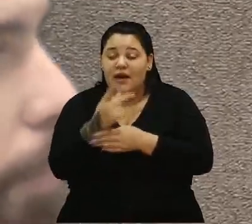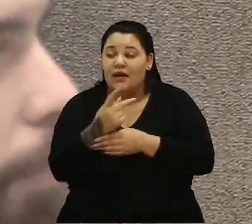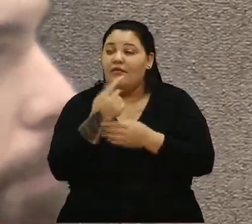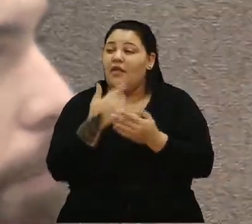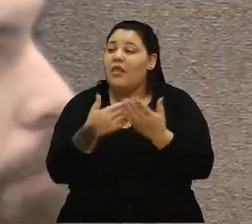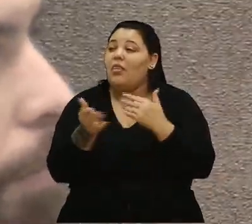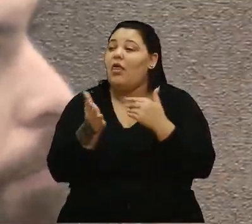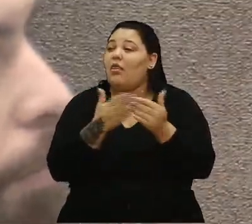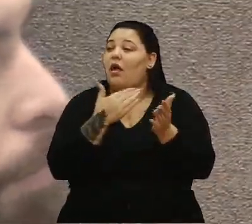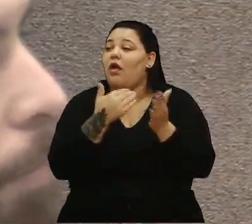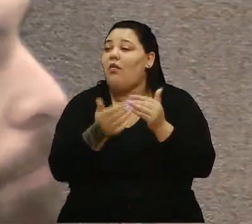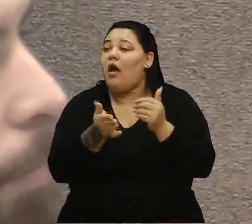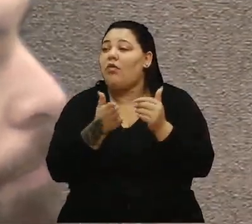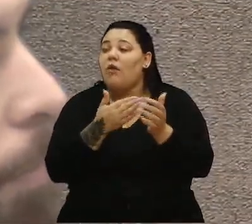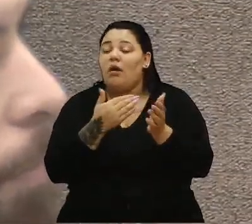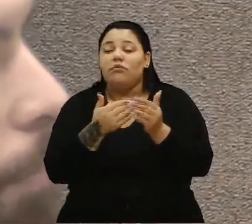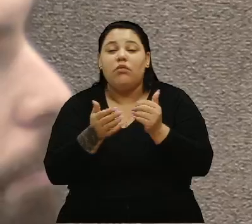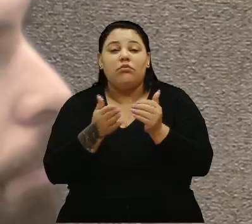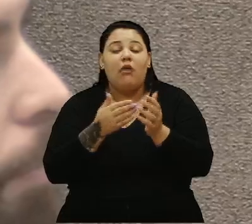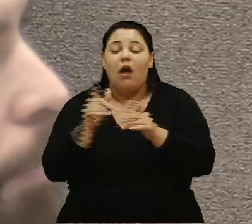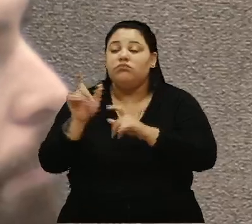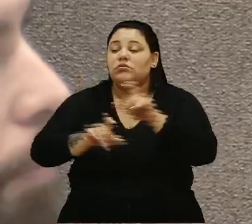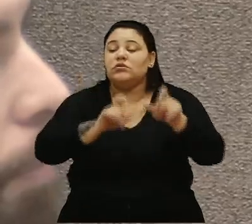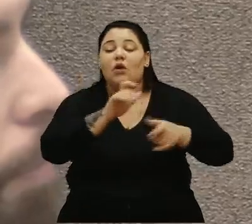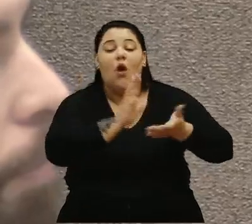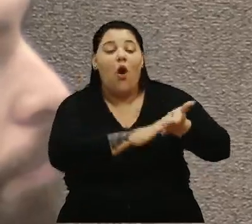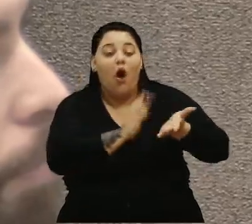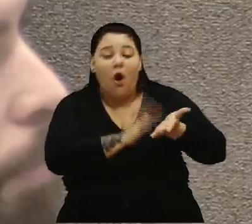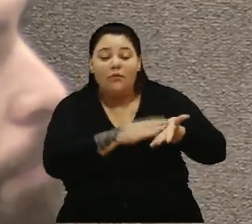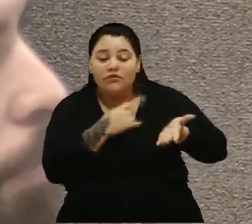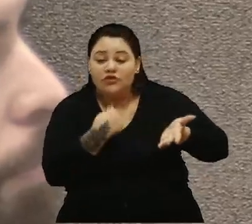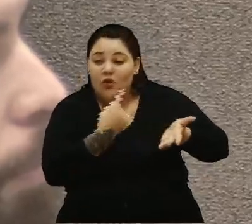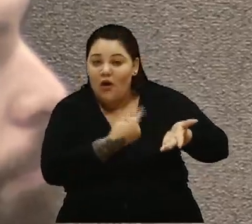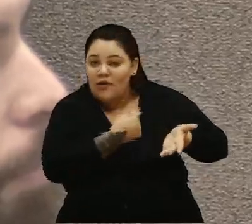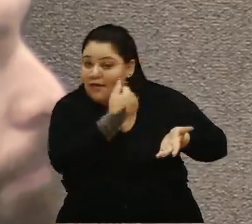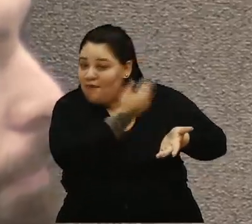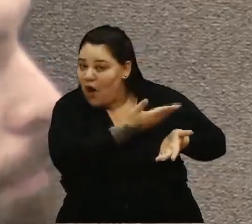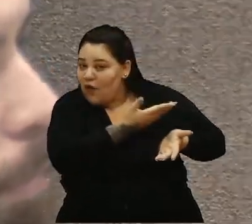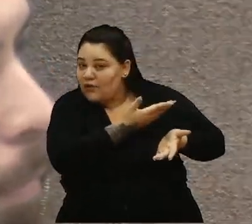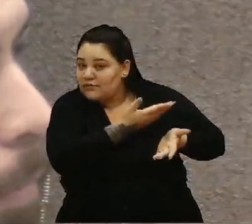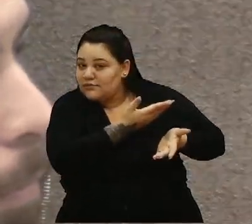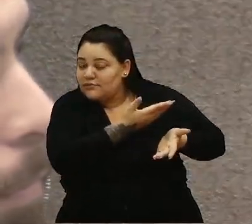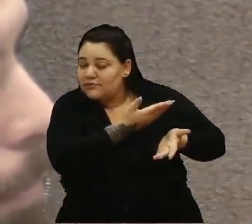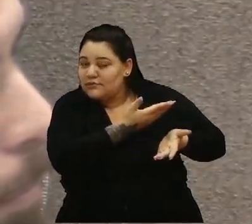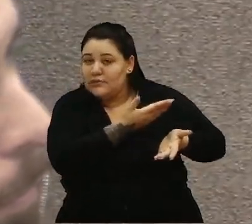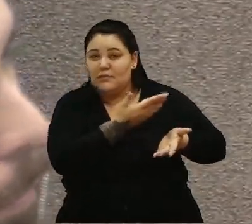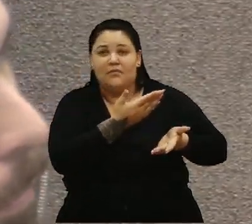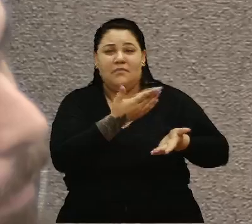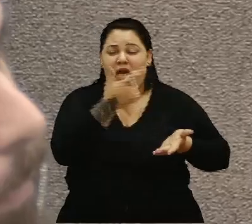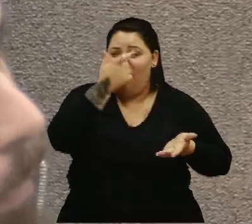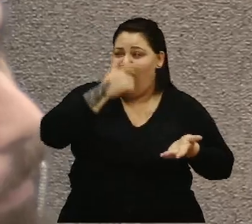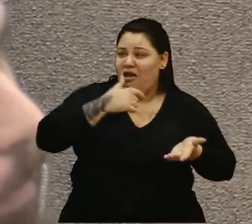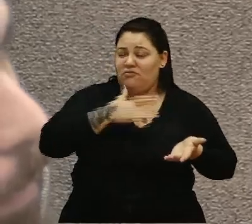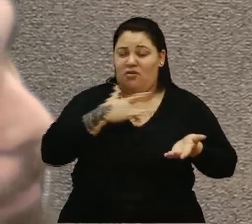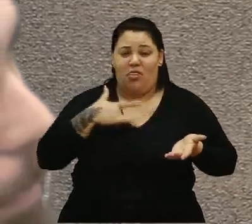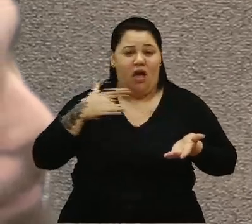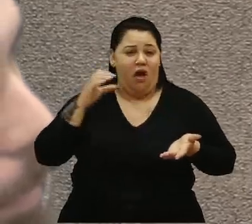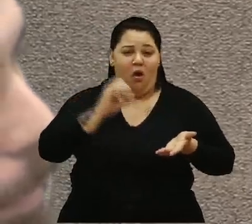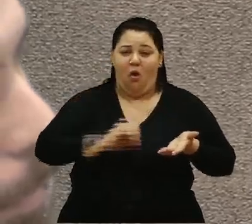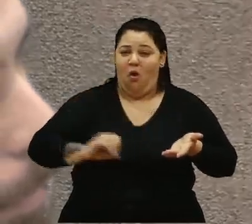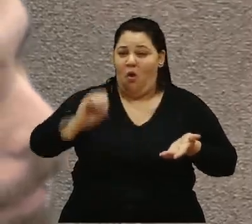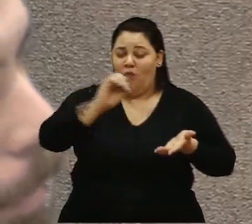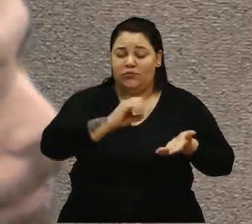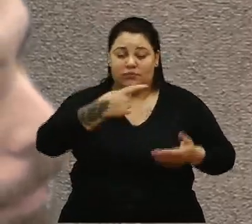as pessoas nos cobram ali fora e parece que a saúde está a mil maravilha e a gente